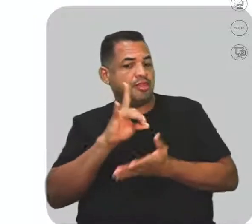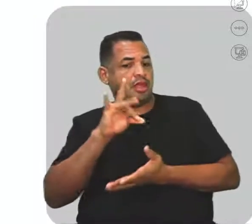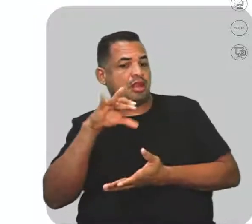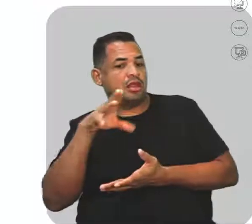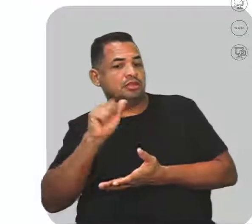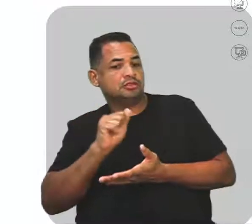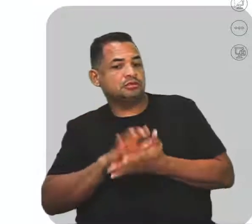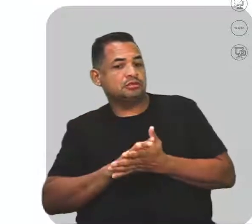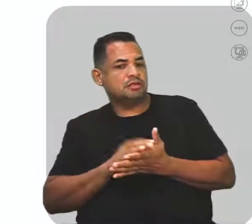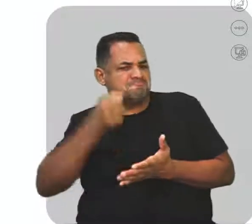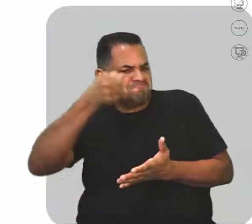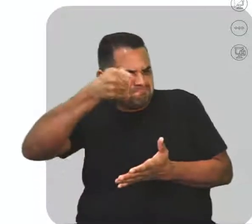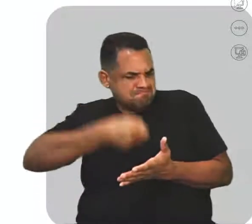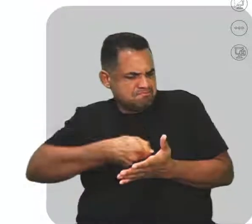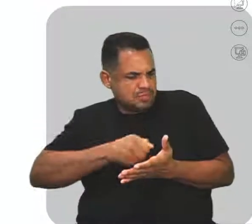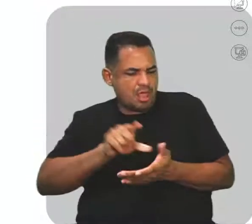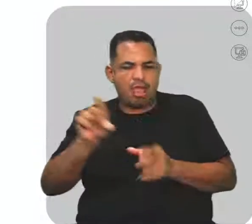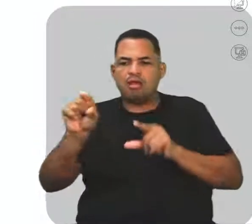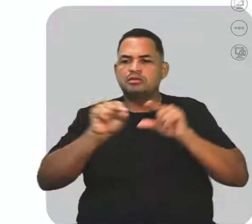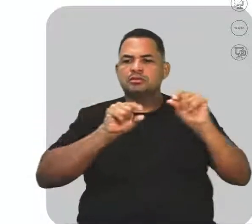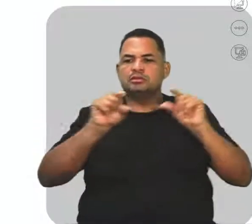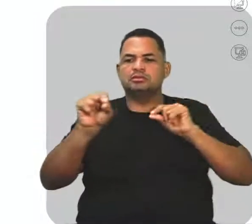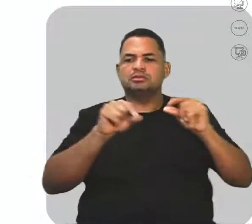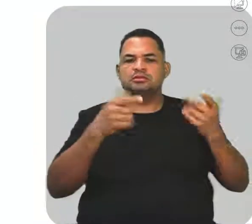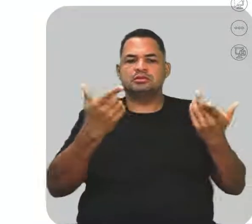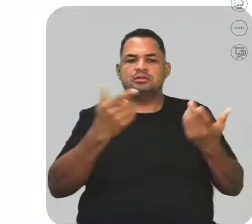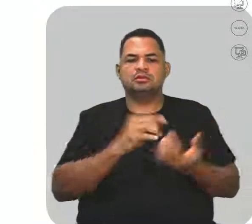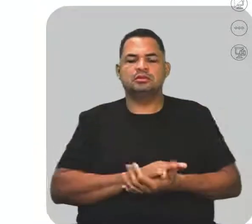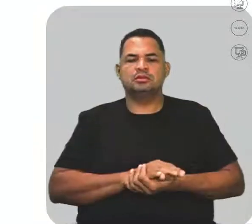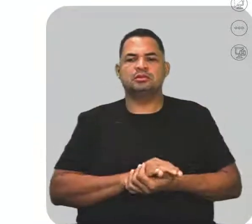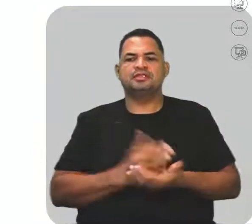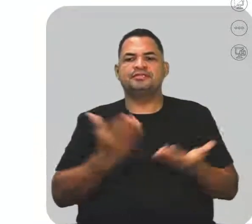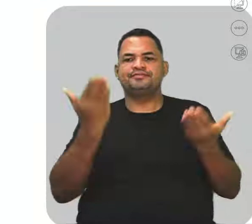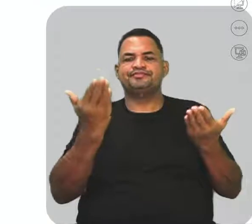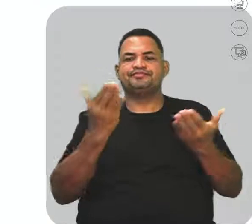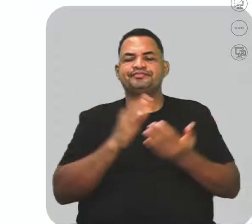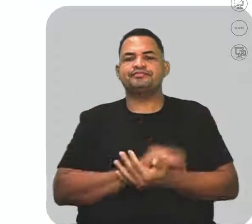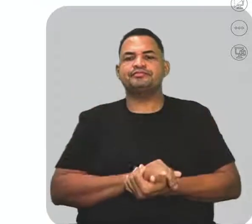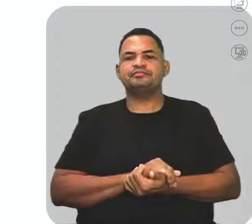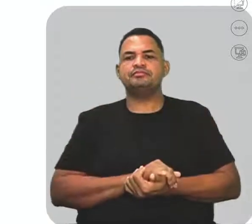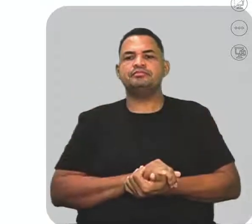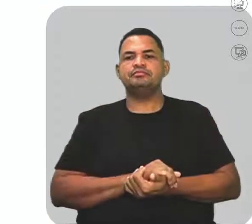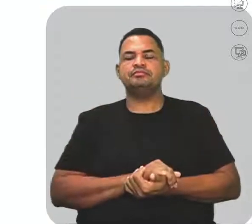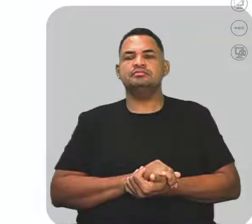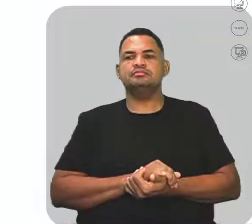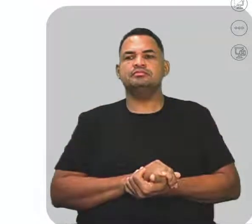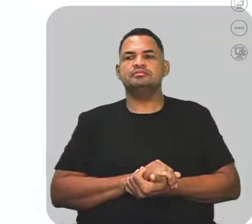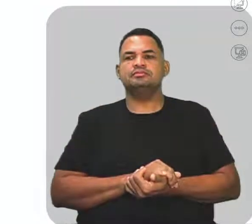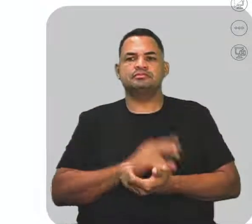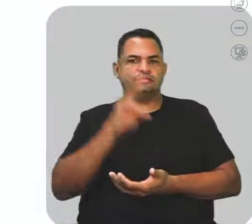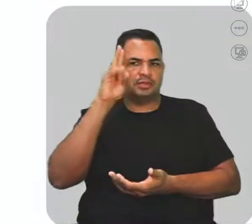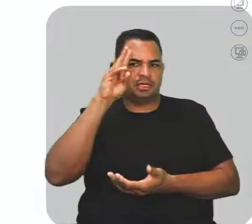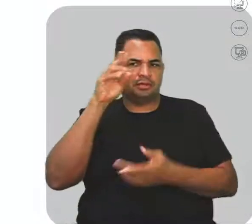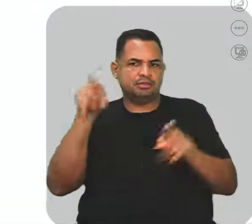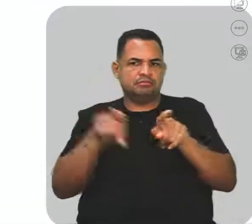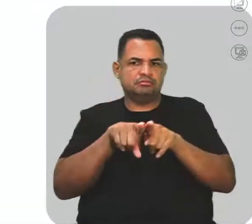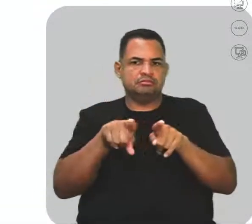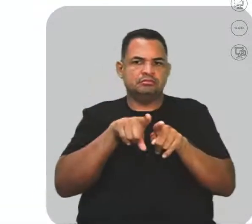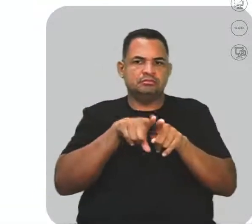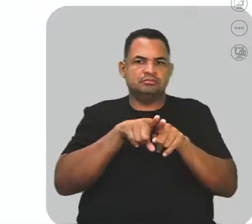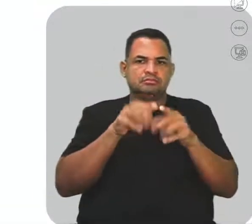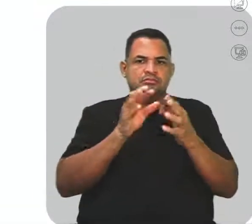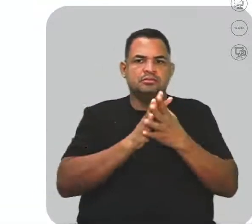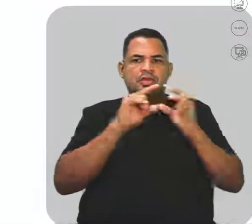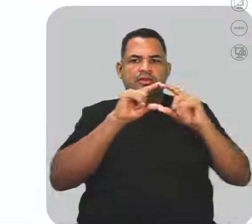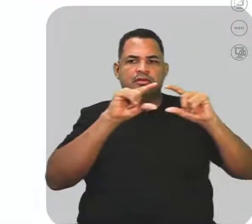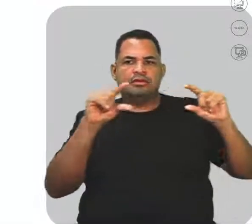declarativa, imperativa, optativa, beleza? Dentre isso, lembramos também que